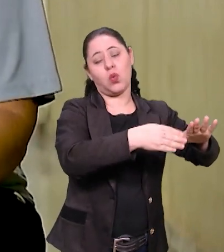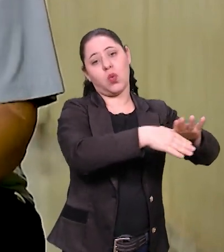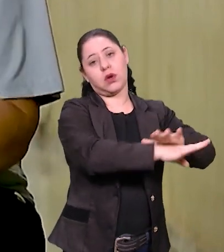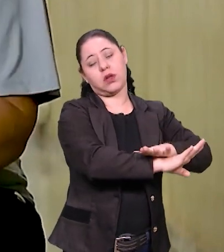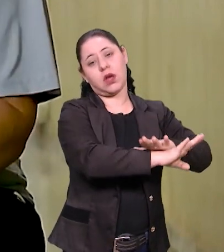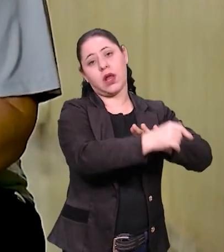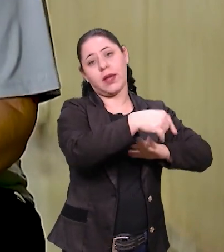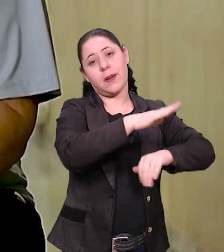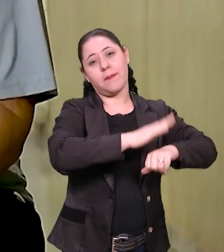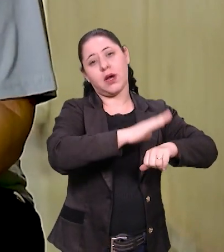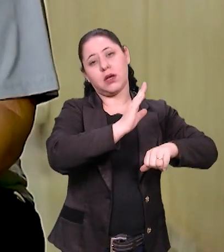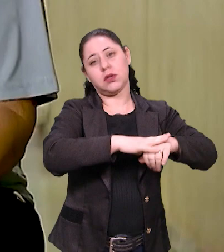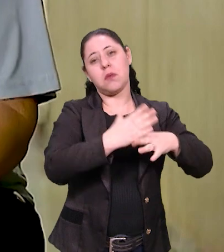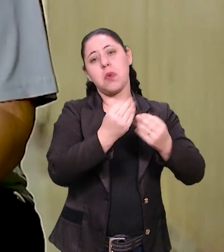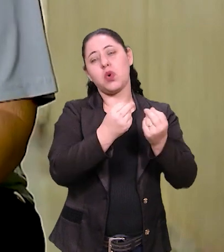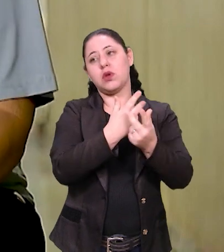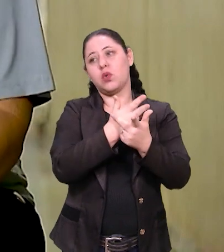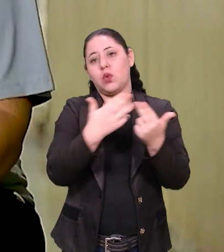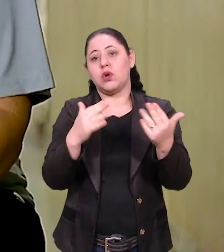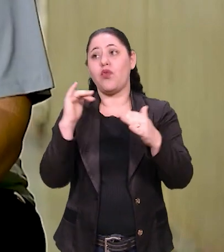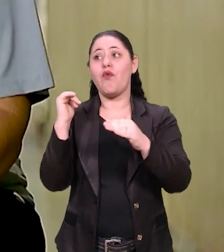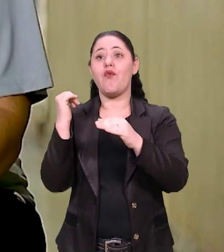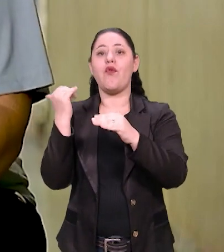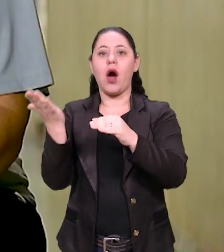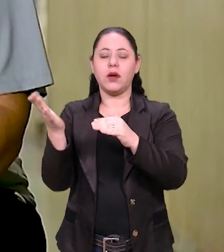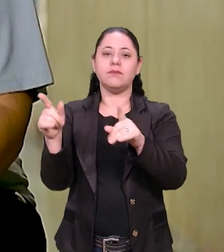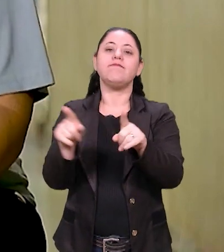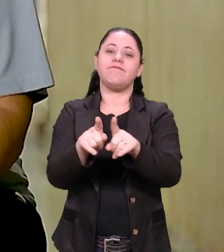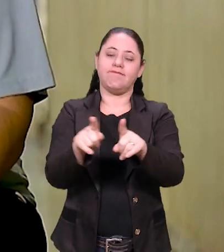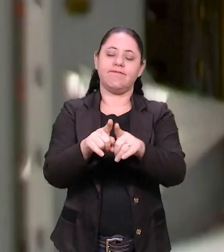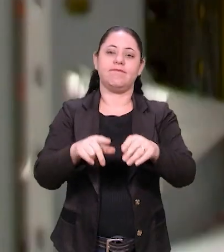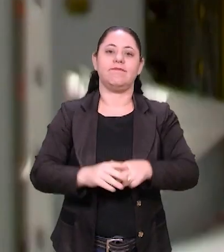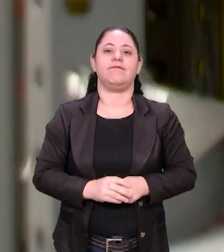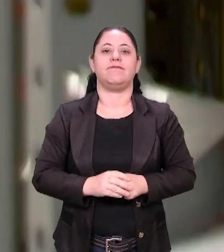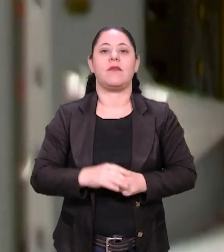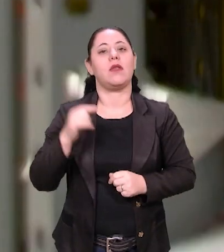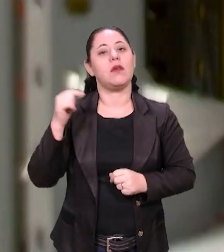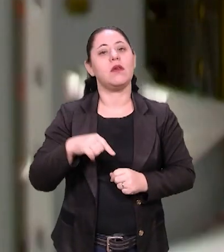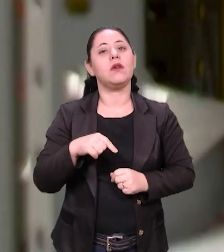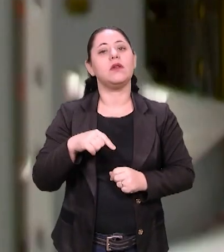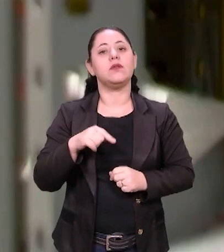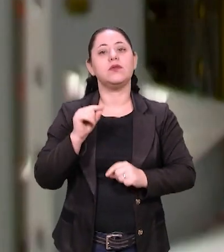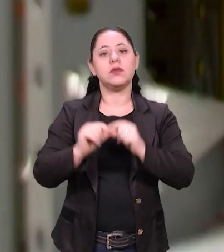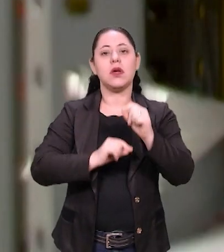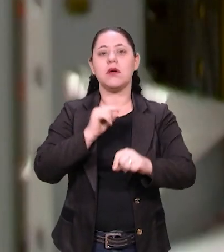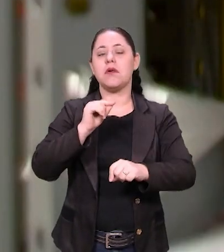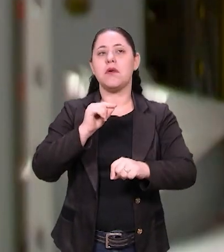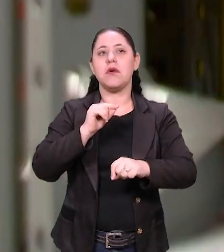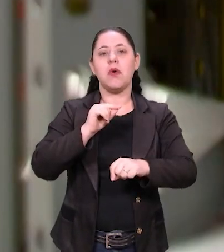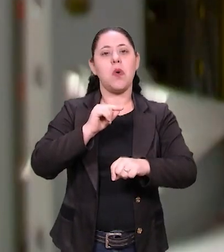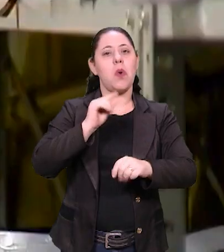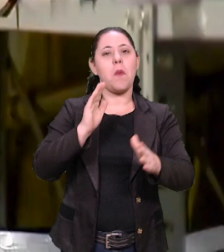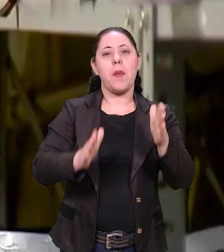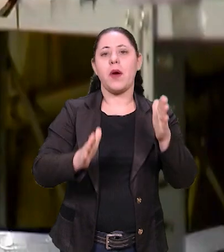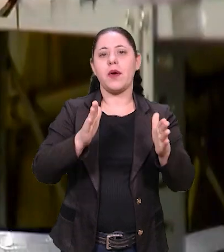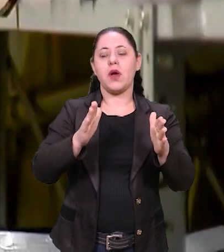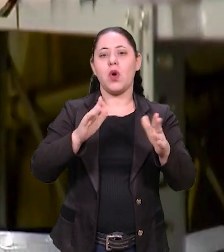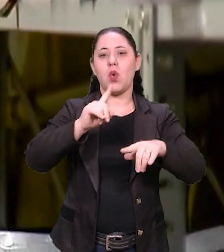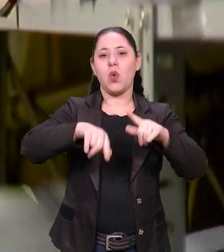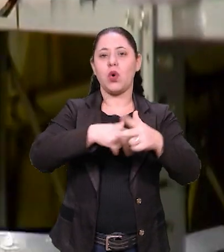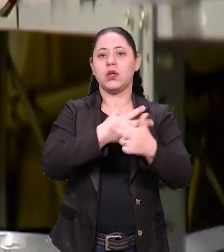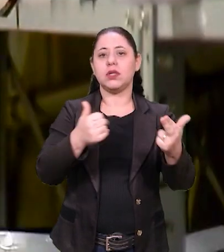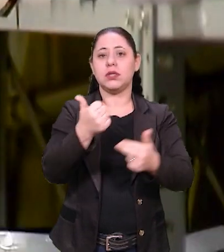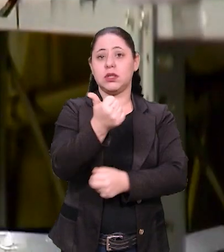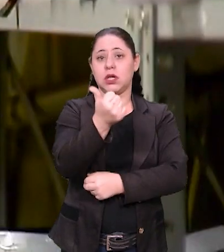dentro. Funciona mais aqui, mas muita coisa vem de fora também, entendeu? Para nós. E fica aqui com a gente o máximo tempo que puder.